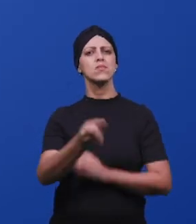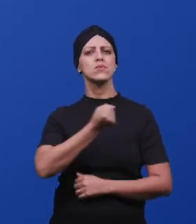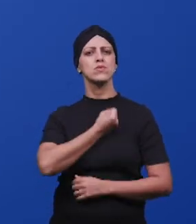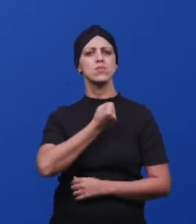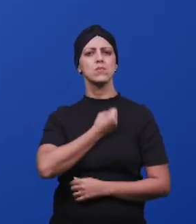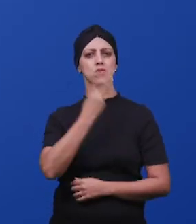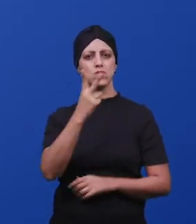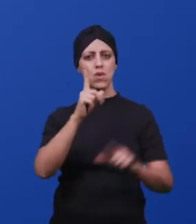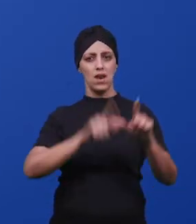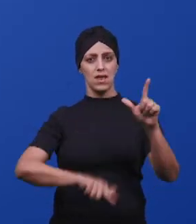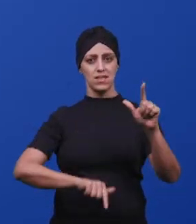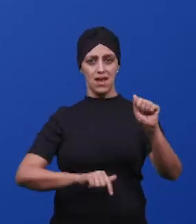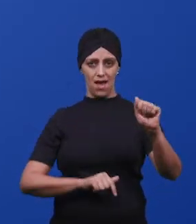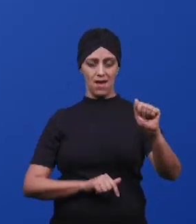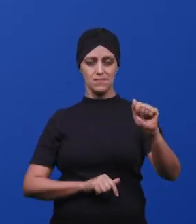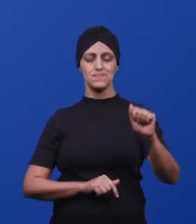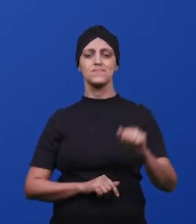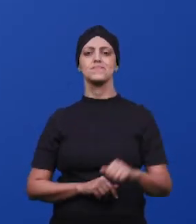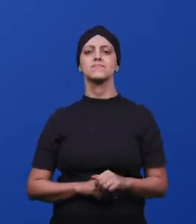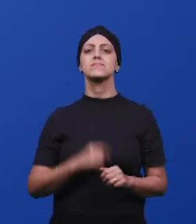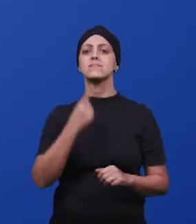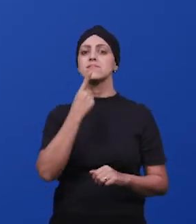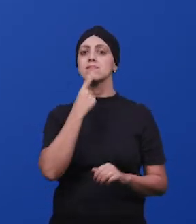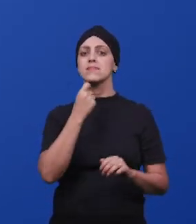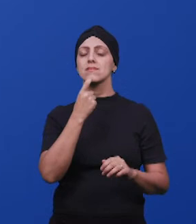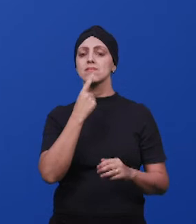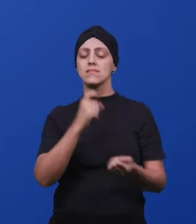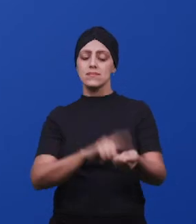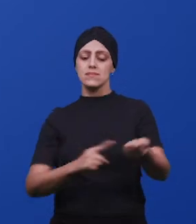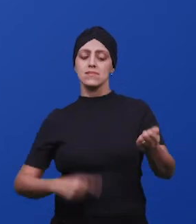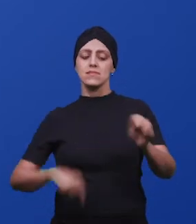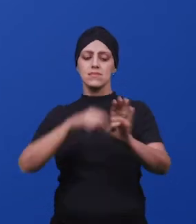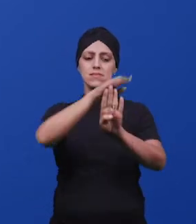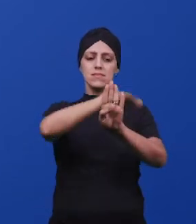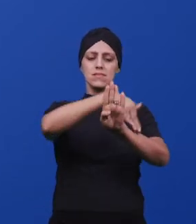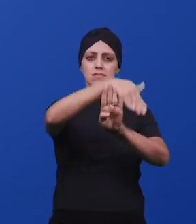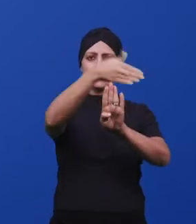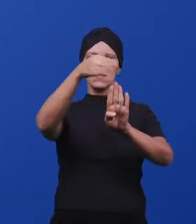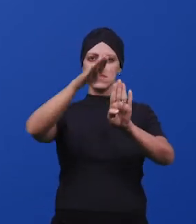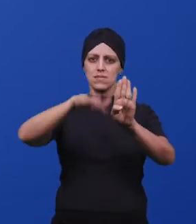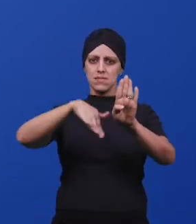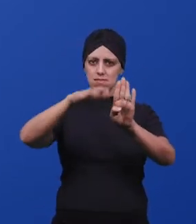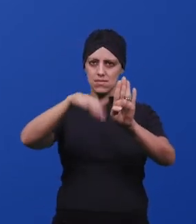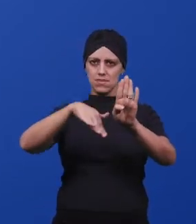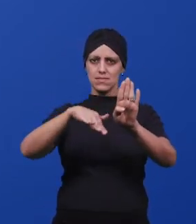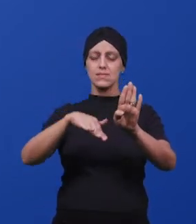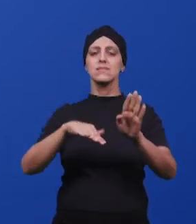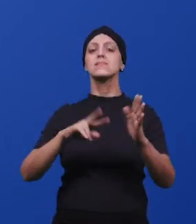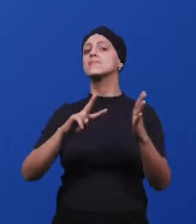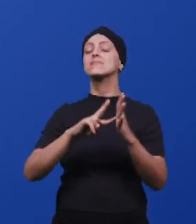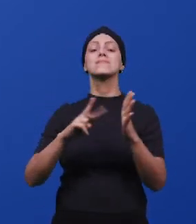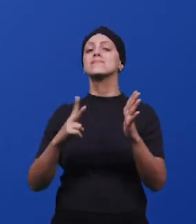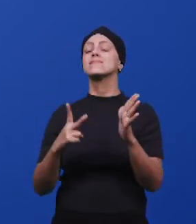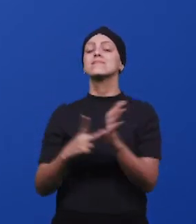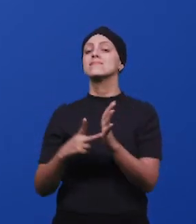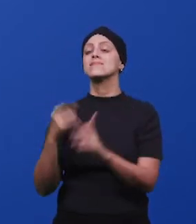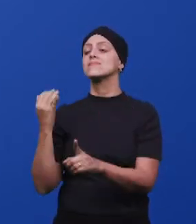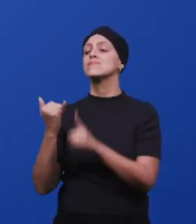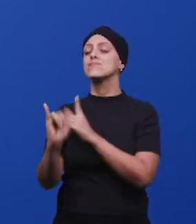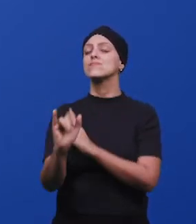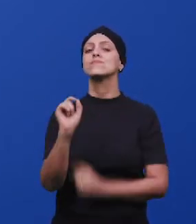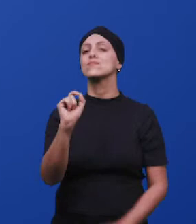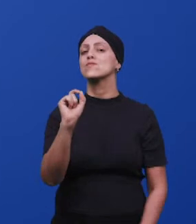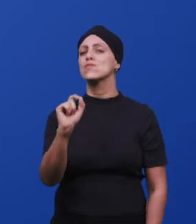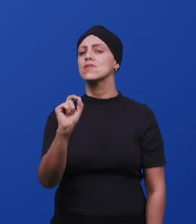respondendo a pergunta de número 2, letra A. Sangue nas vergas e ombreiras da porta. Né?